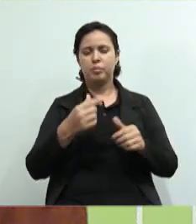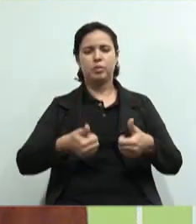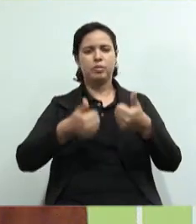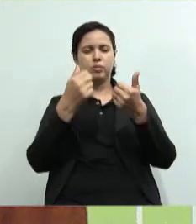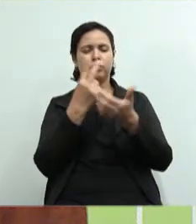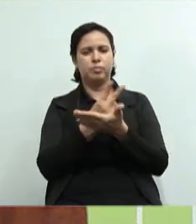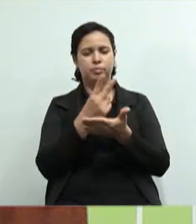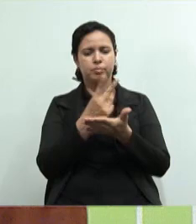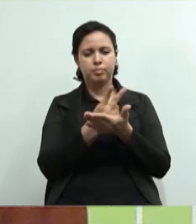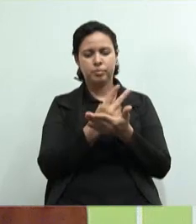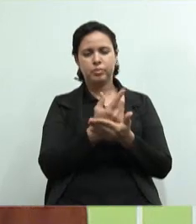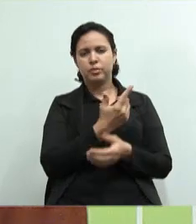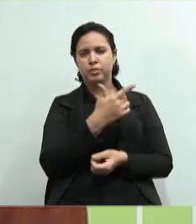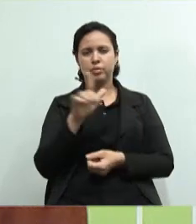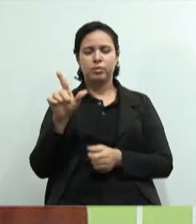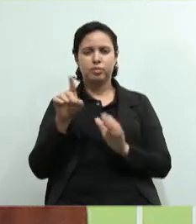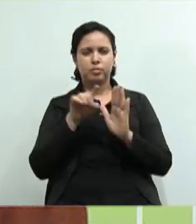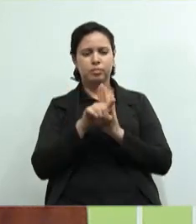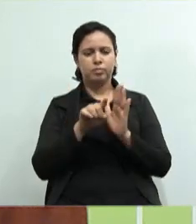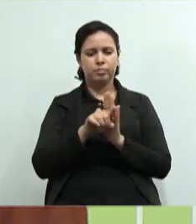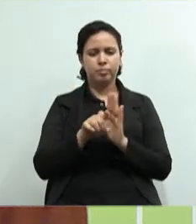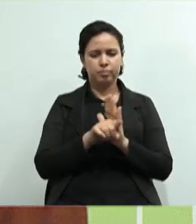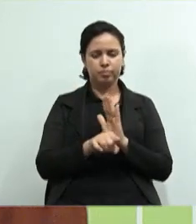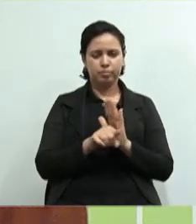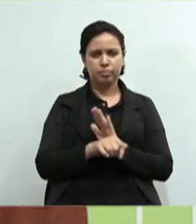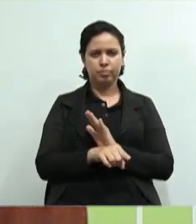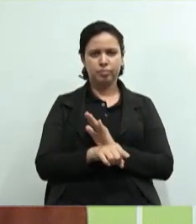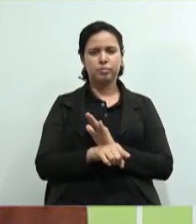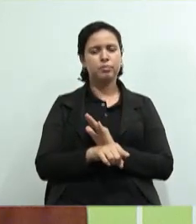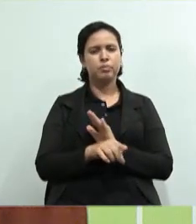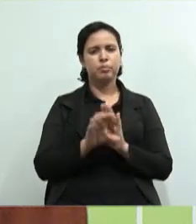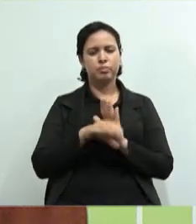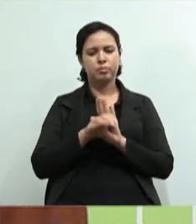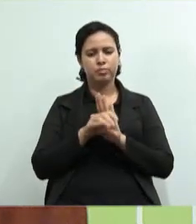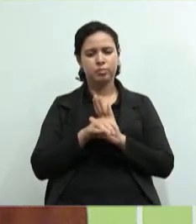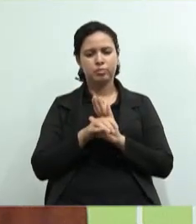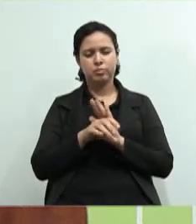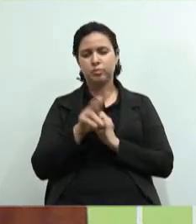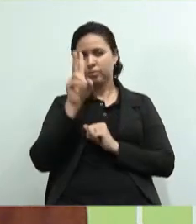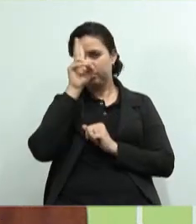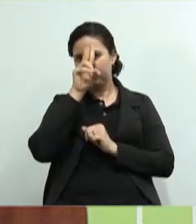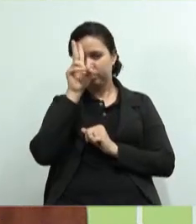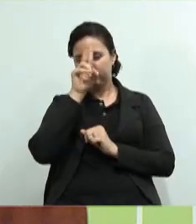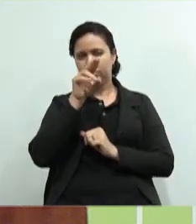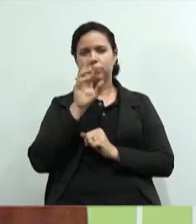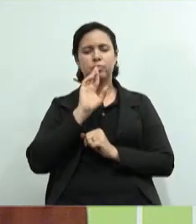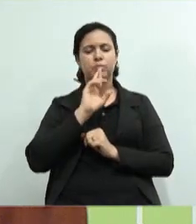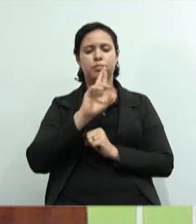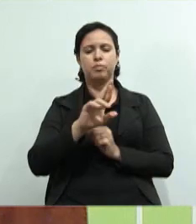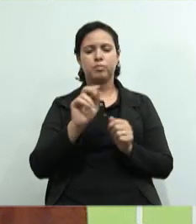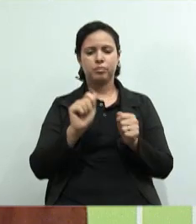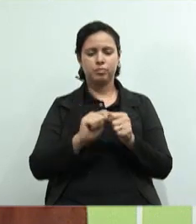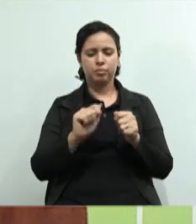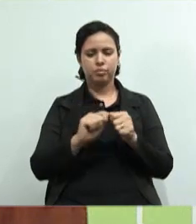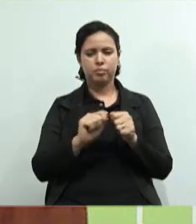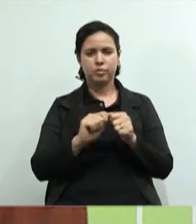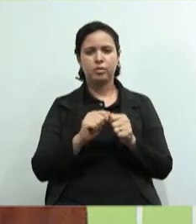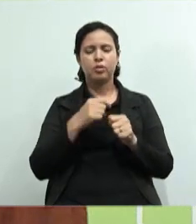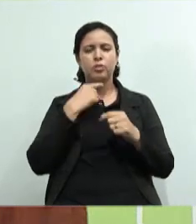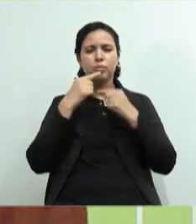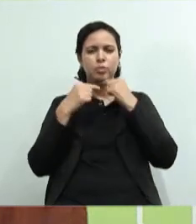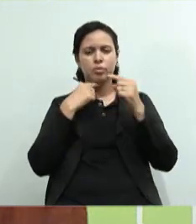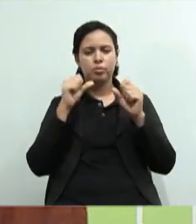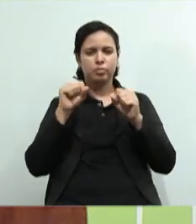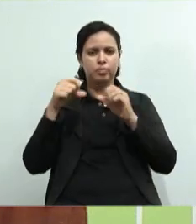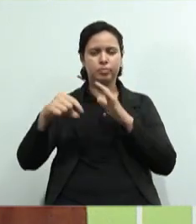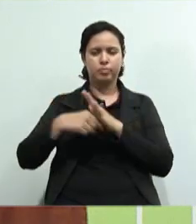contínua, o outro questionário, que vai revisar o conteúdo. Então lembrem te fazer também. Qualquer dúvida, pergunta